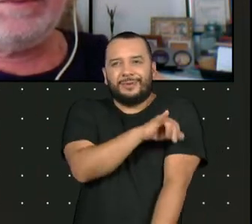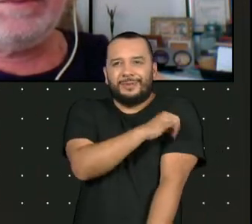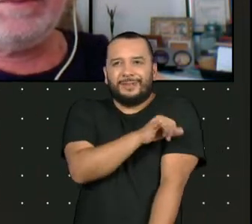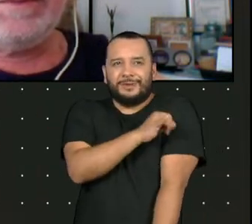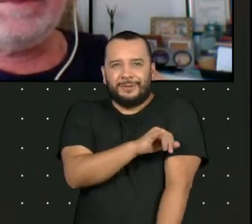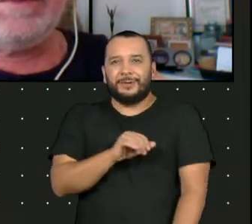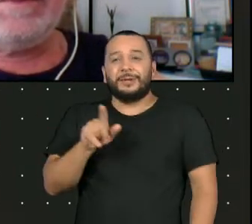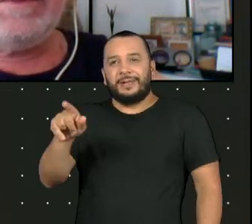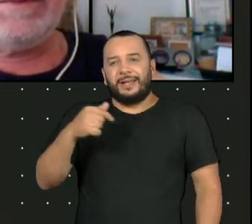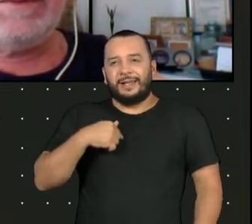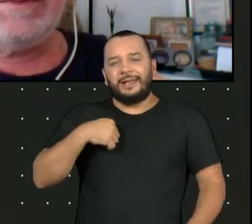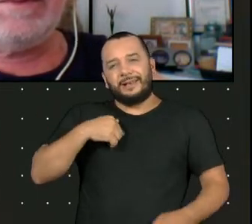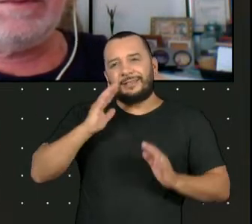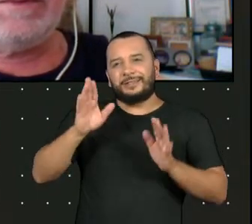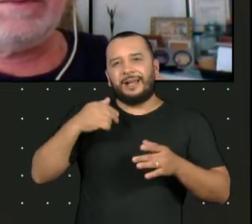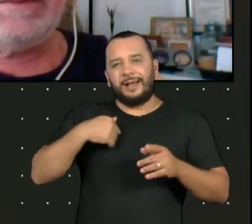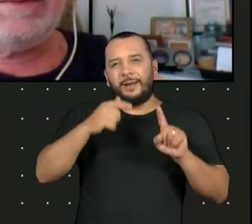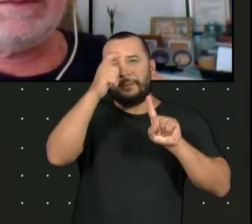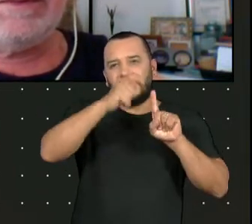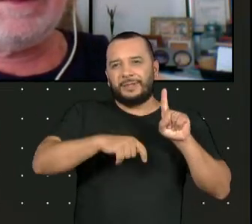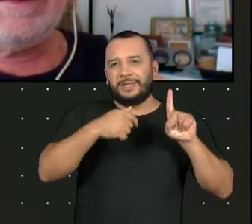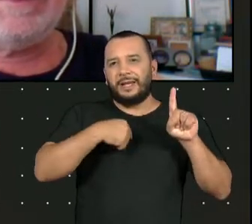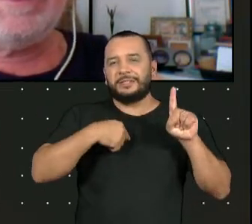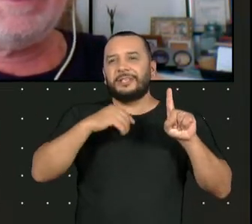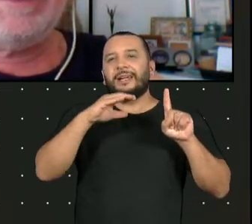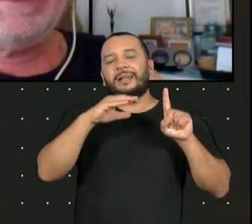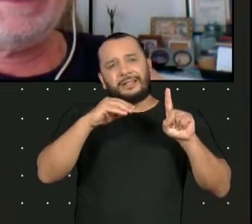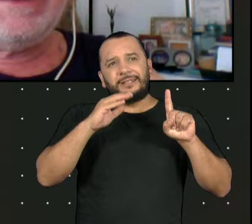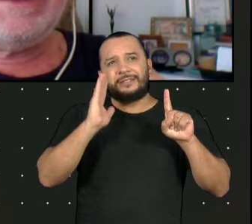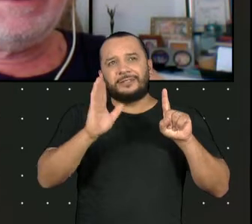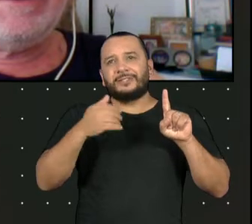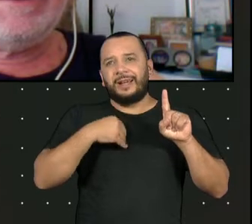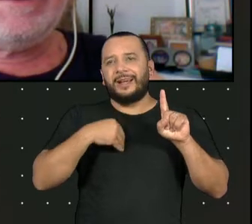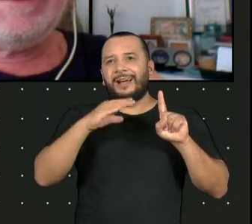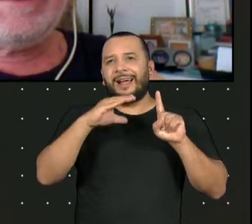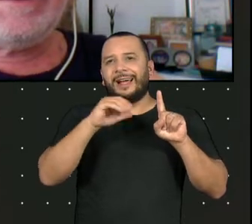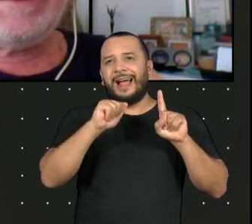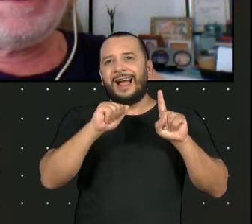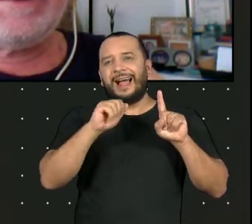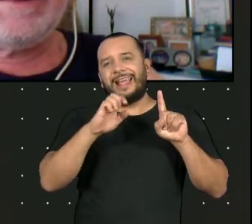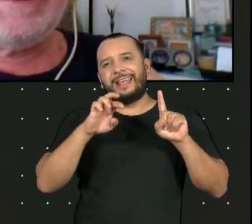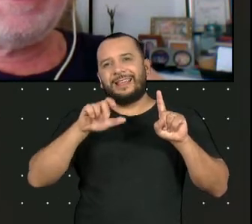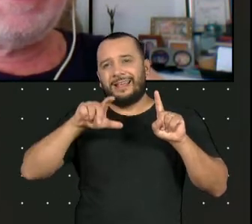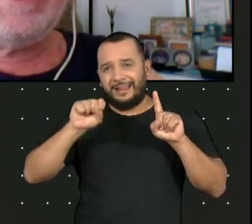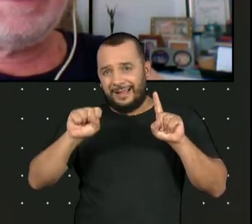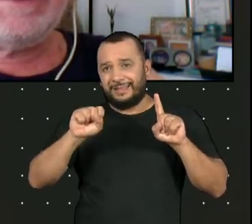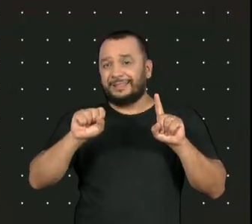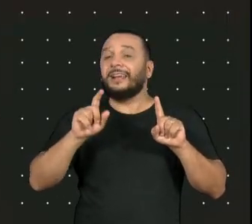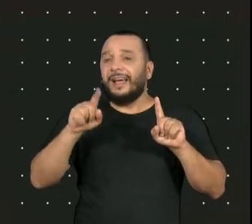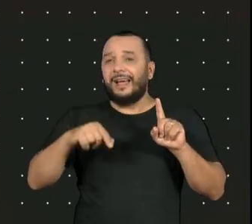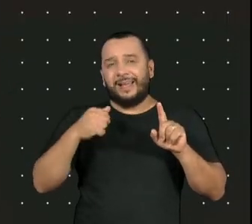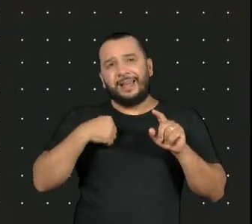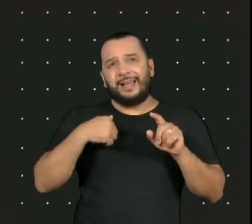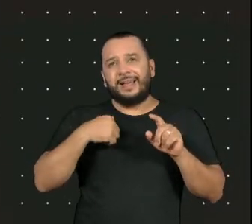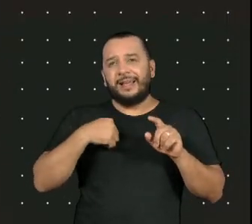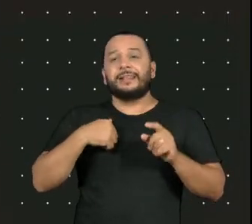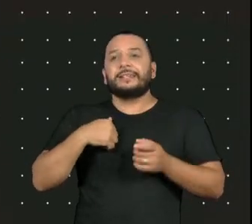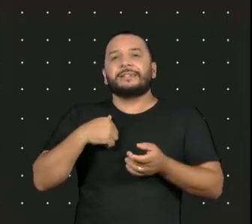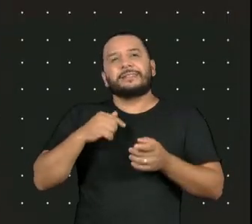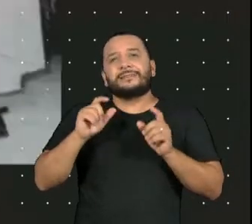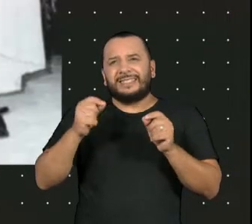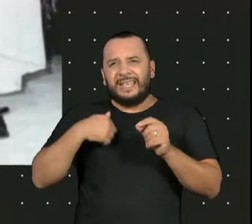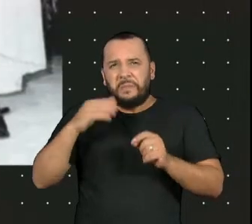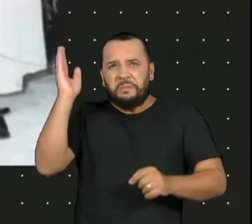interpretando o Caenga, um secretário do Satanás, na peça A Chegada de Lampião no